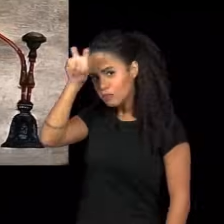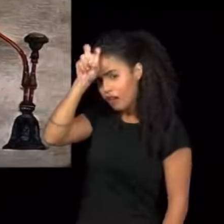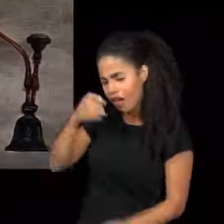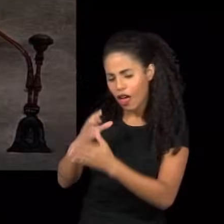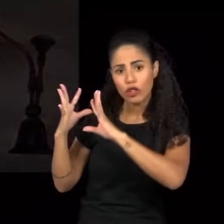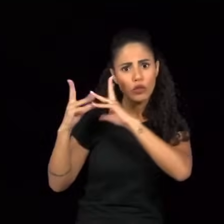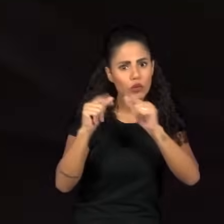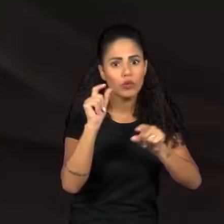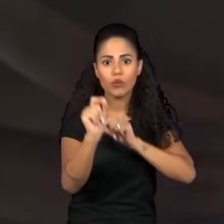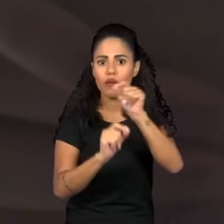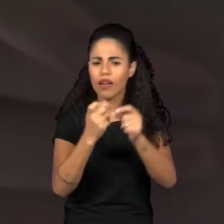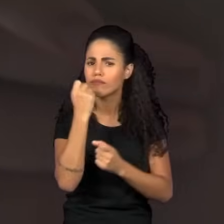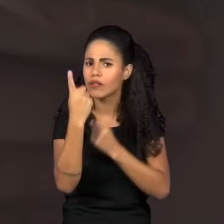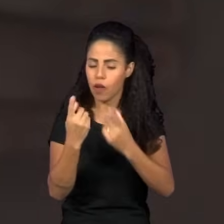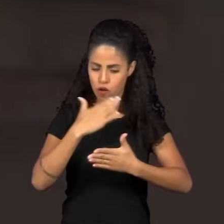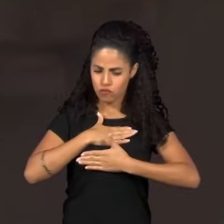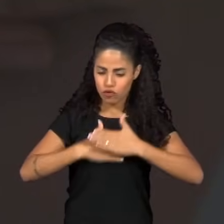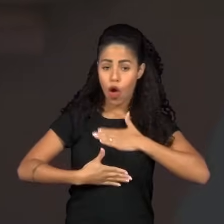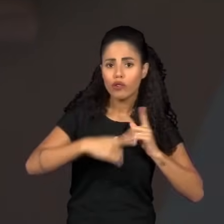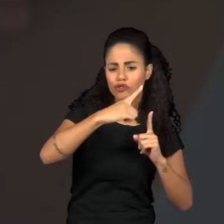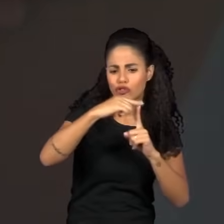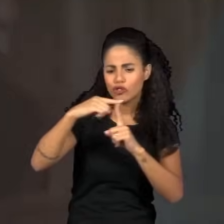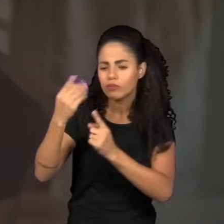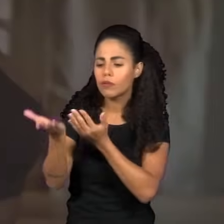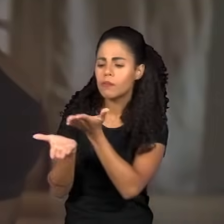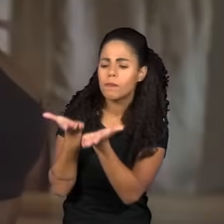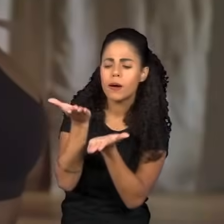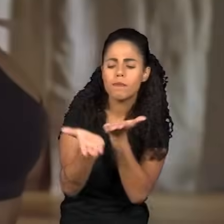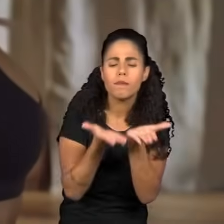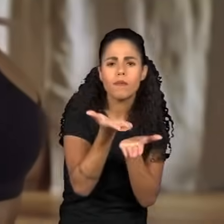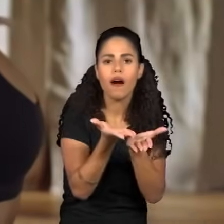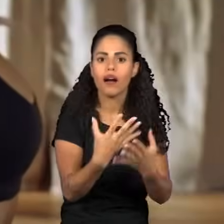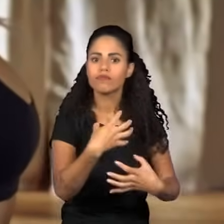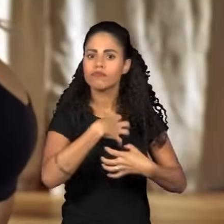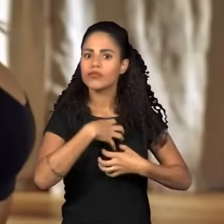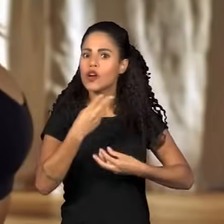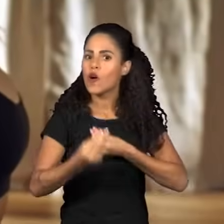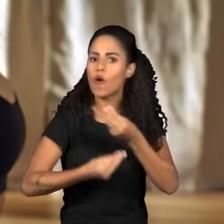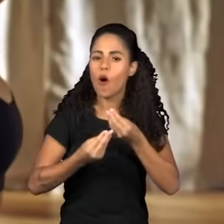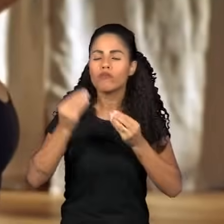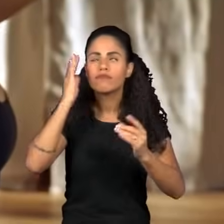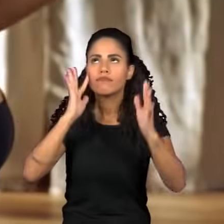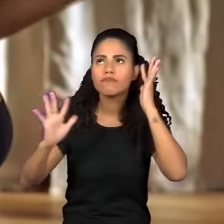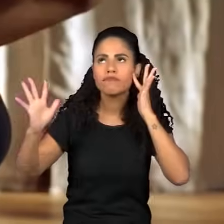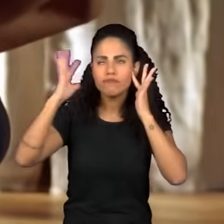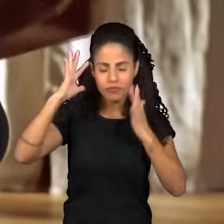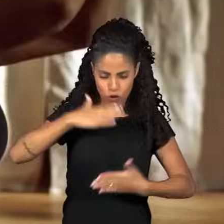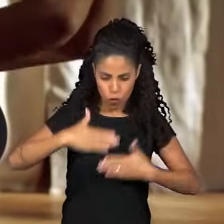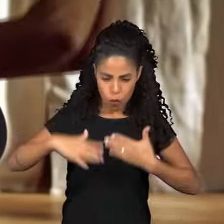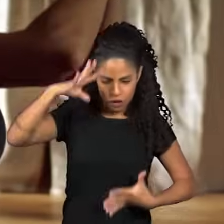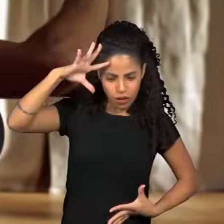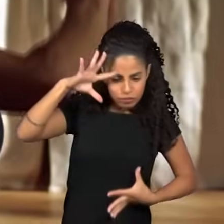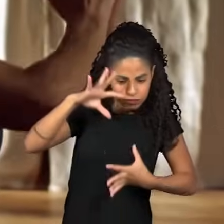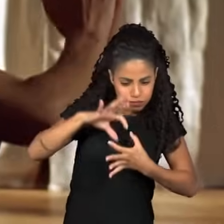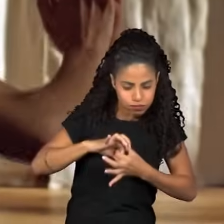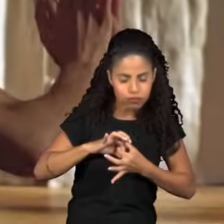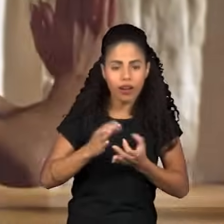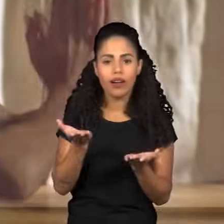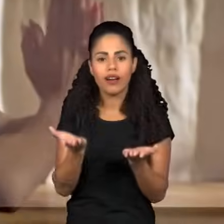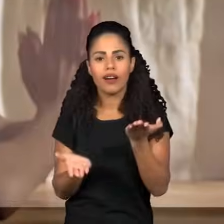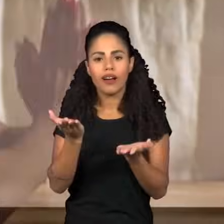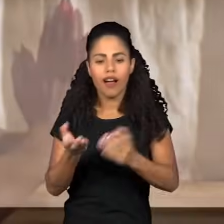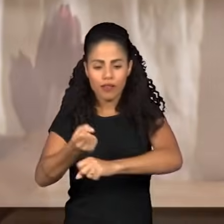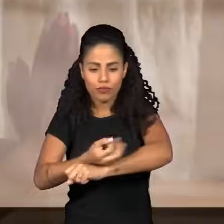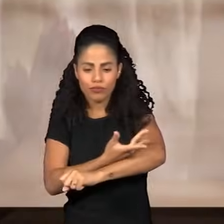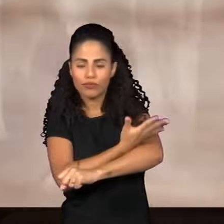e consiste em algumas formas de tratamento que visam integrar o corpo e a mente, buscando o equilíbrio físico, emocional